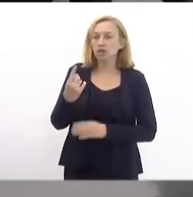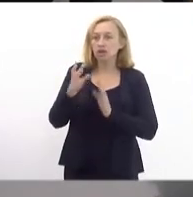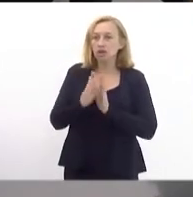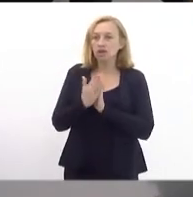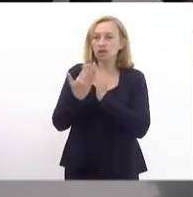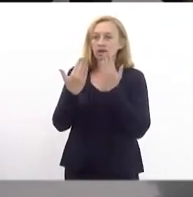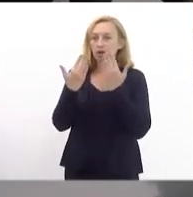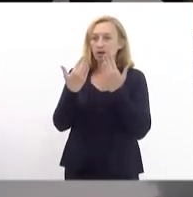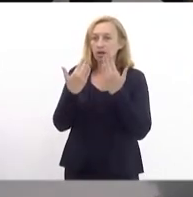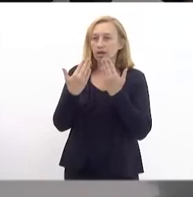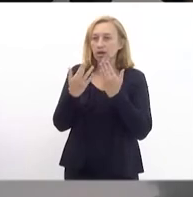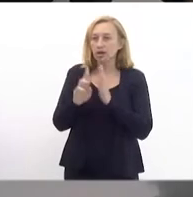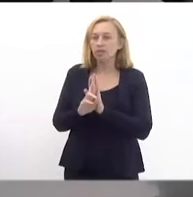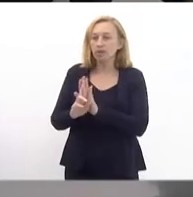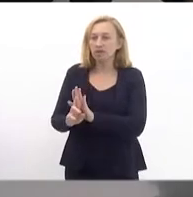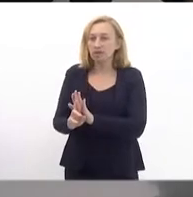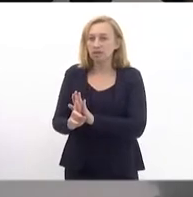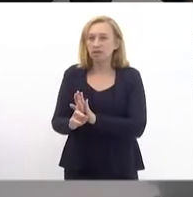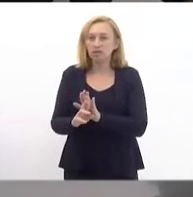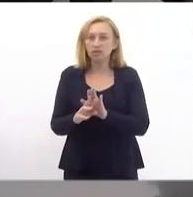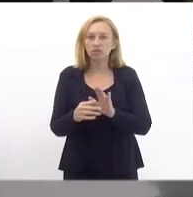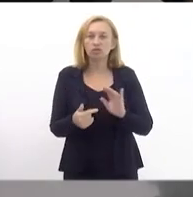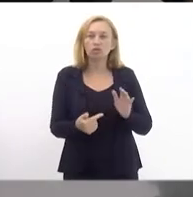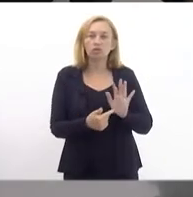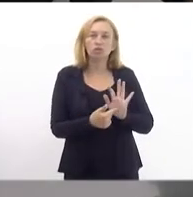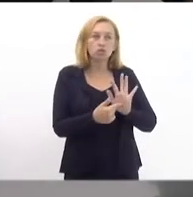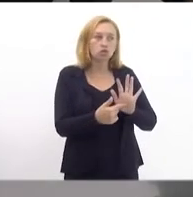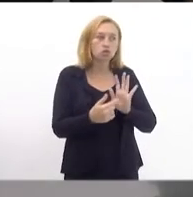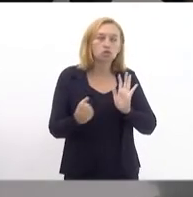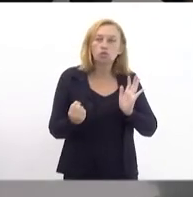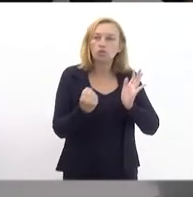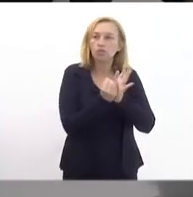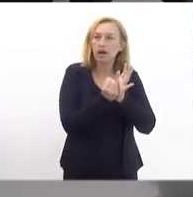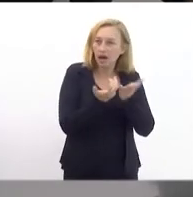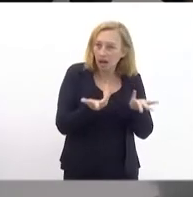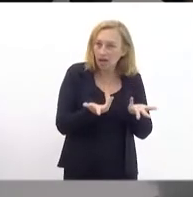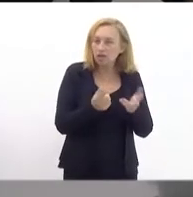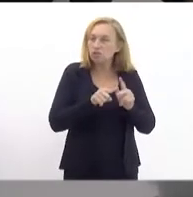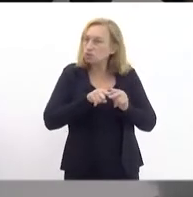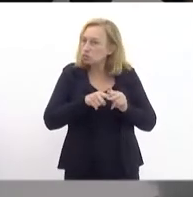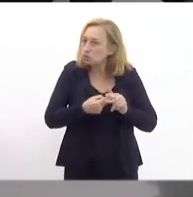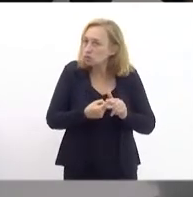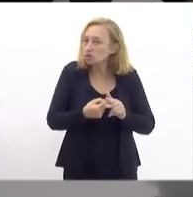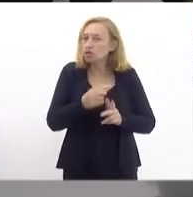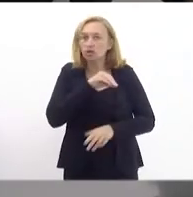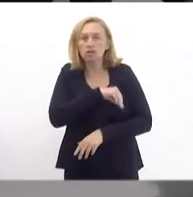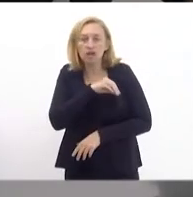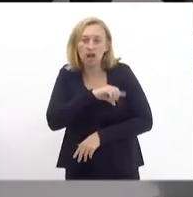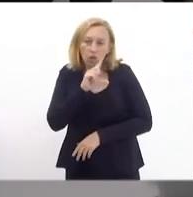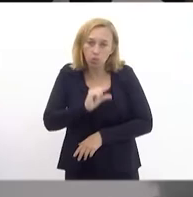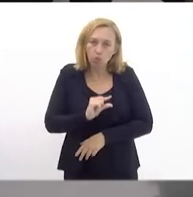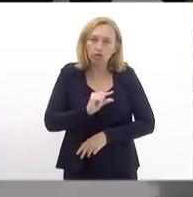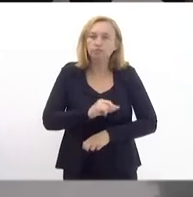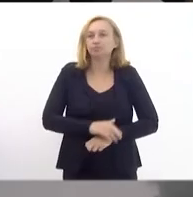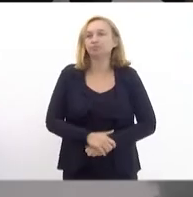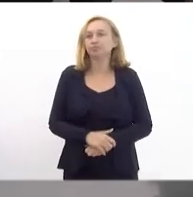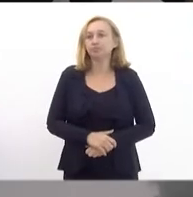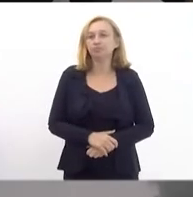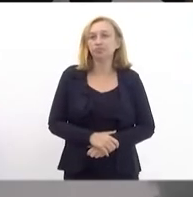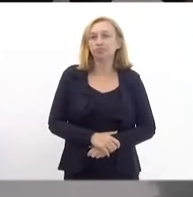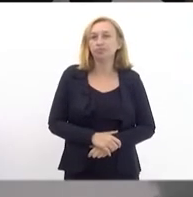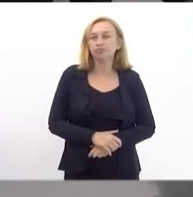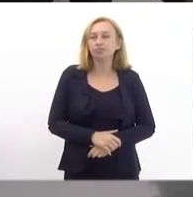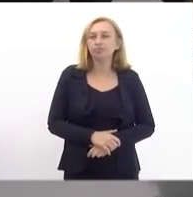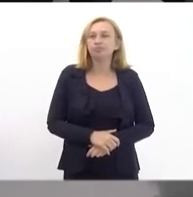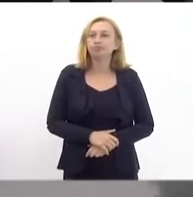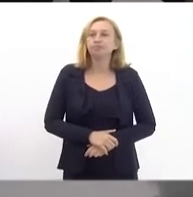uma apresentação mostrando, né, o impacto do reajuste no salário mínimo, né, e o